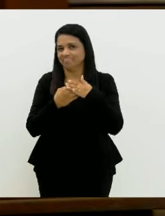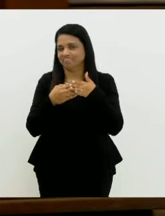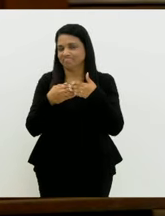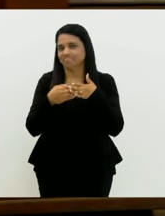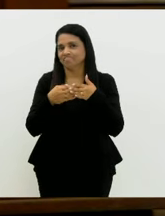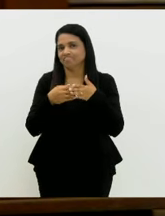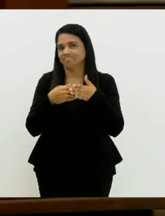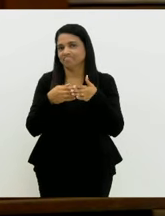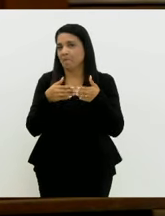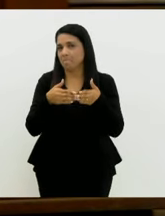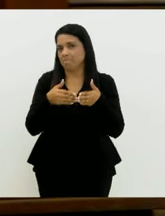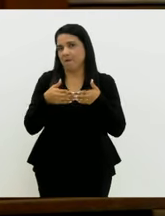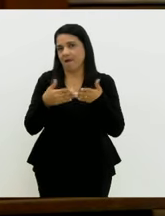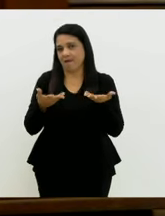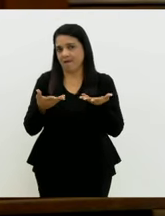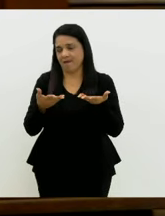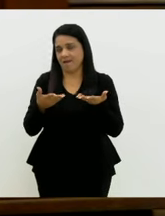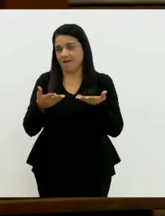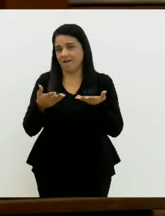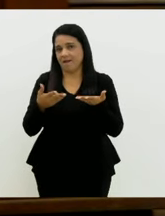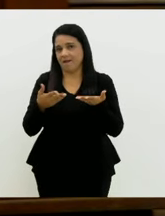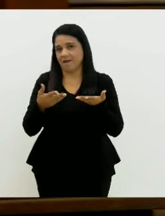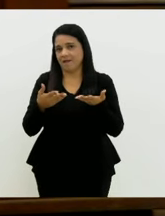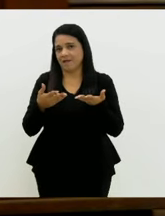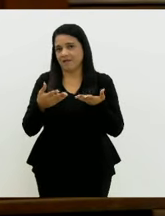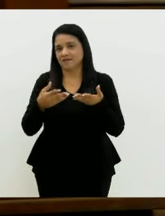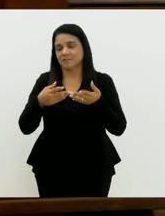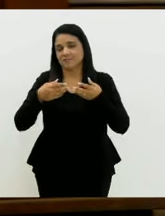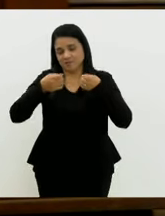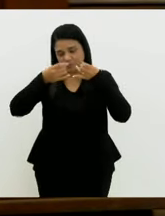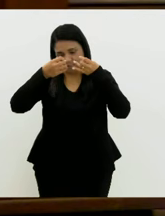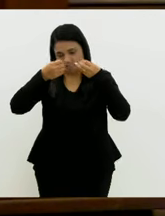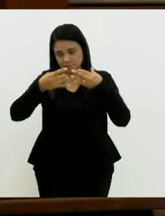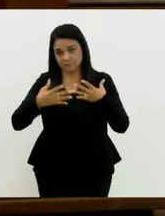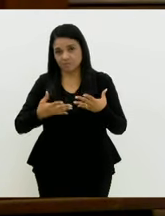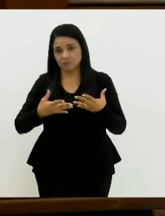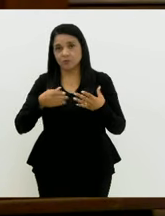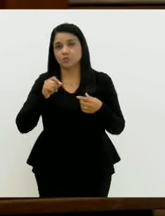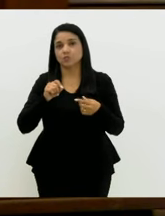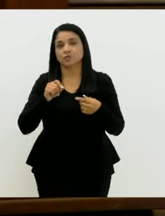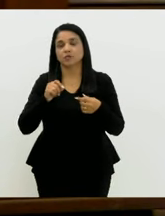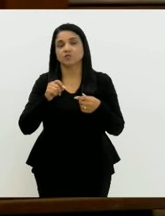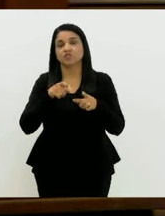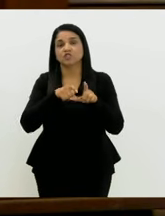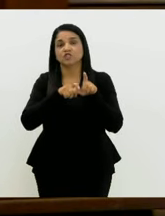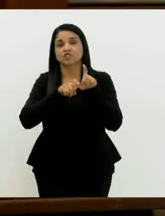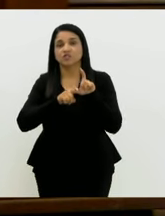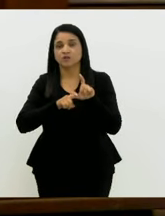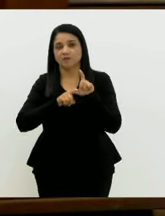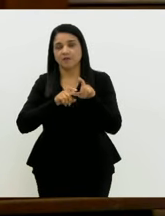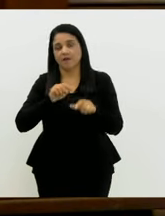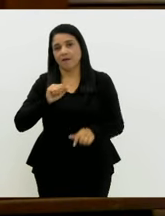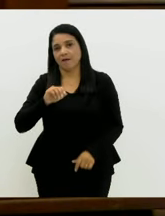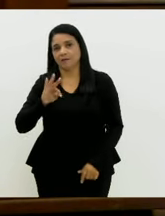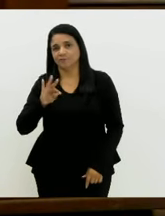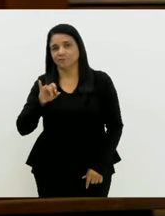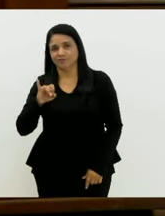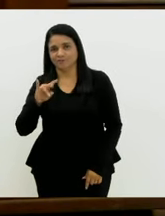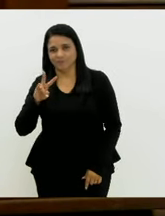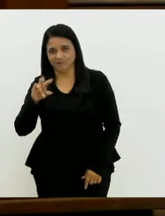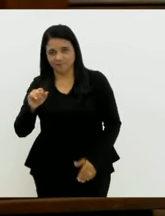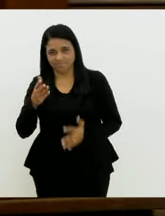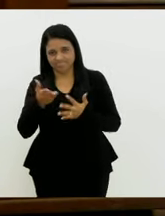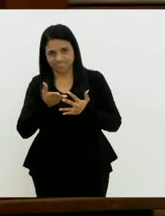inscrevendo as suas demandas judiciais em dívida ativa. Para minorar essa